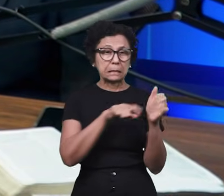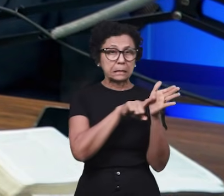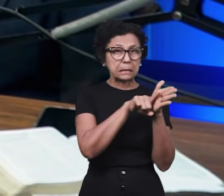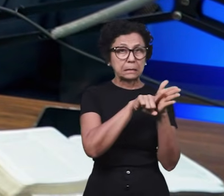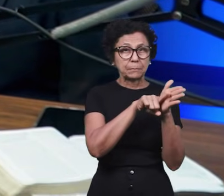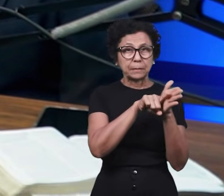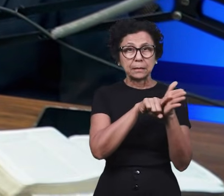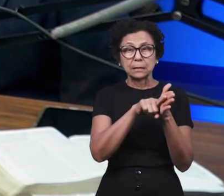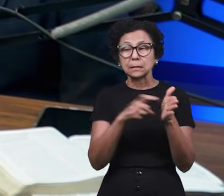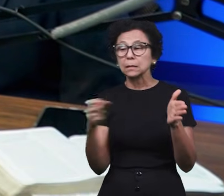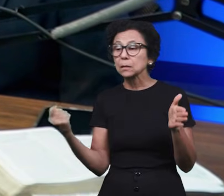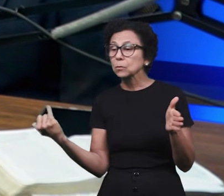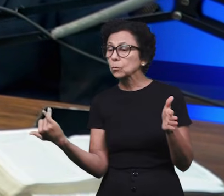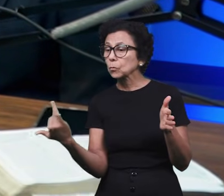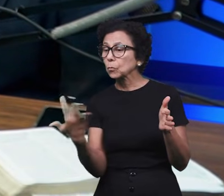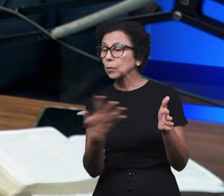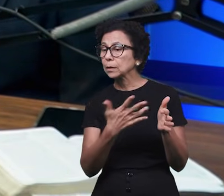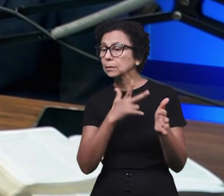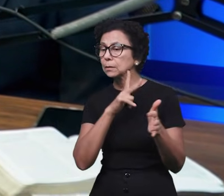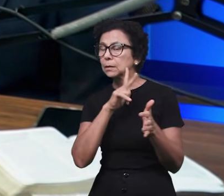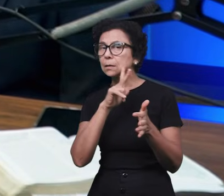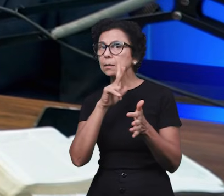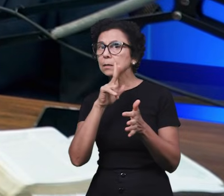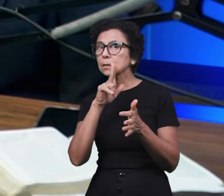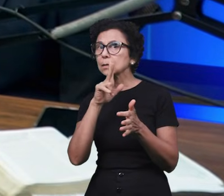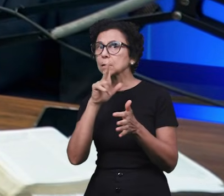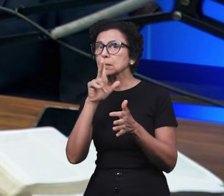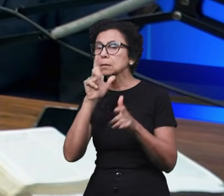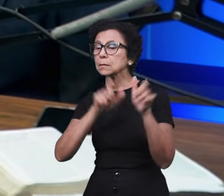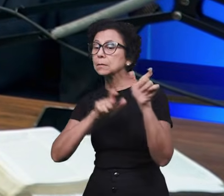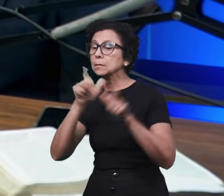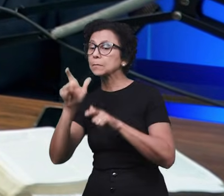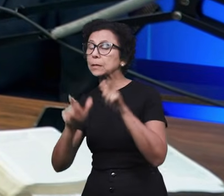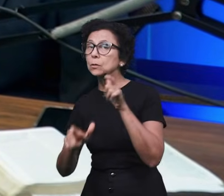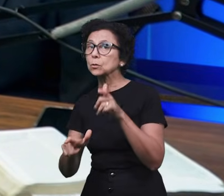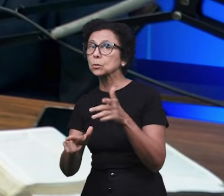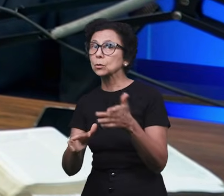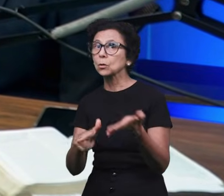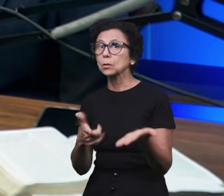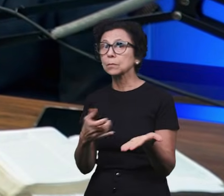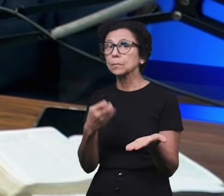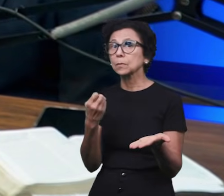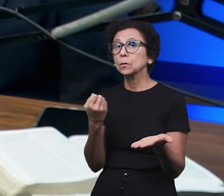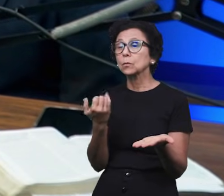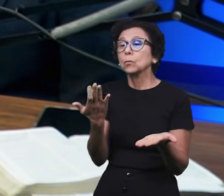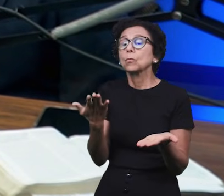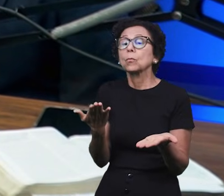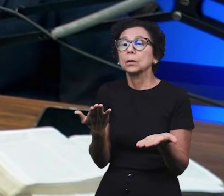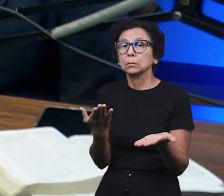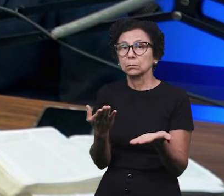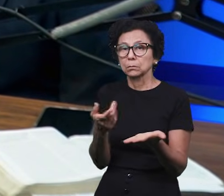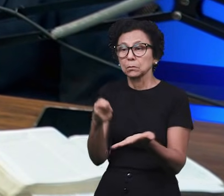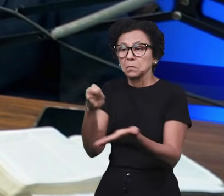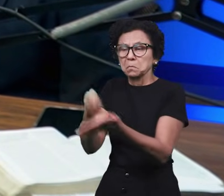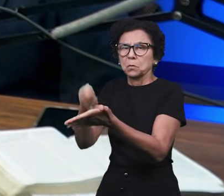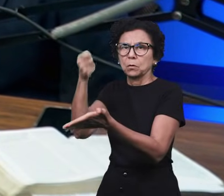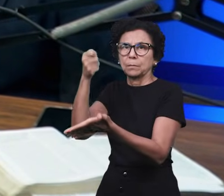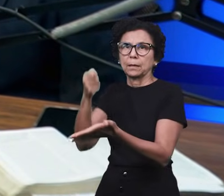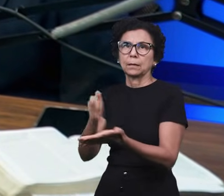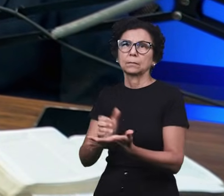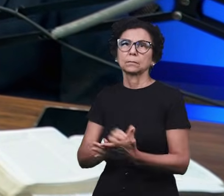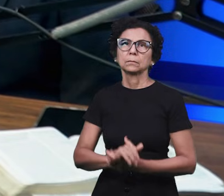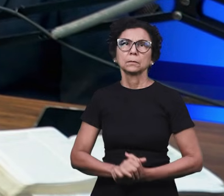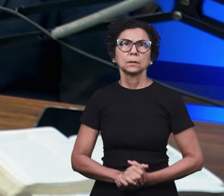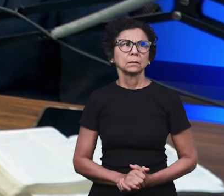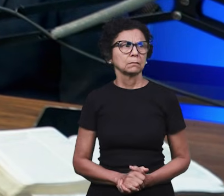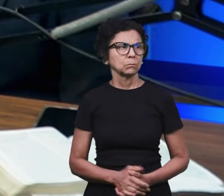realizado constantemente, para que o império ele soubesse o quanto que ele poderia cobrar de cada família, né? Então, isso era realizado. Então, a pessoa